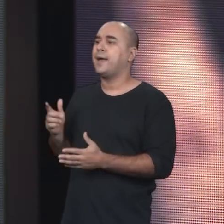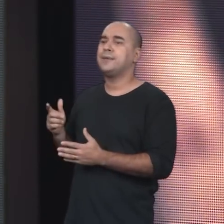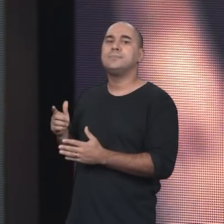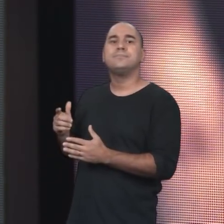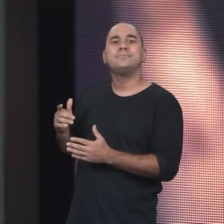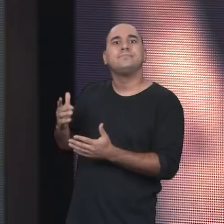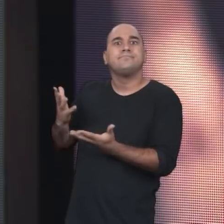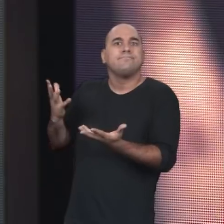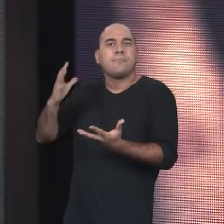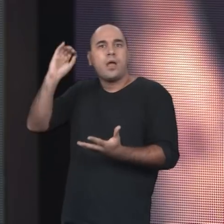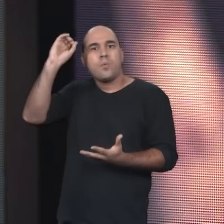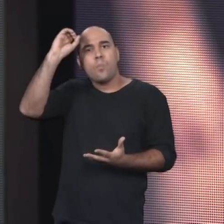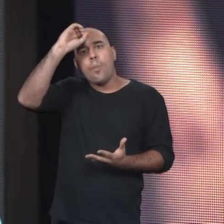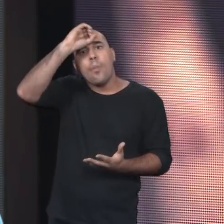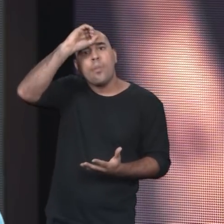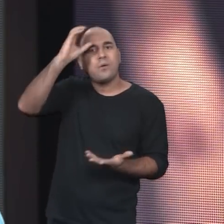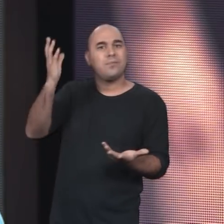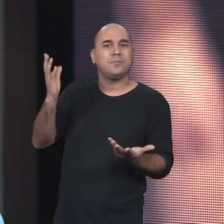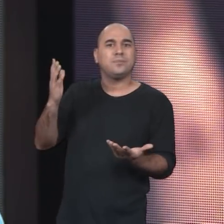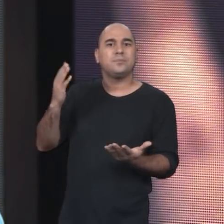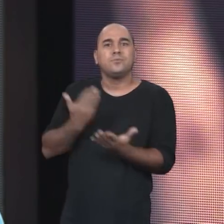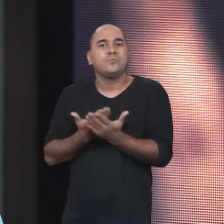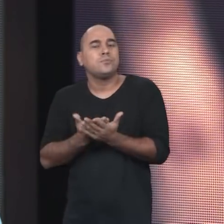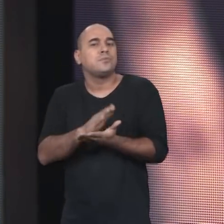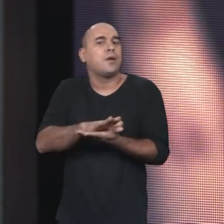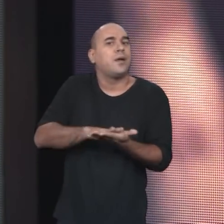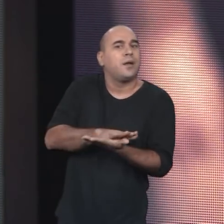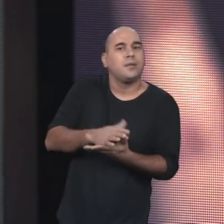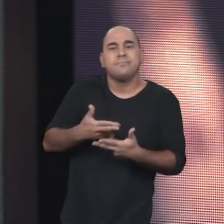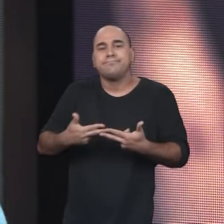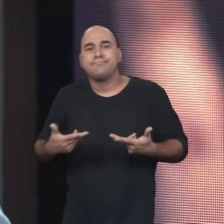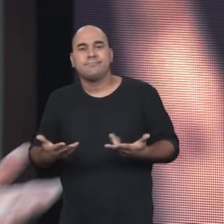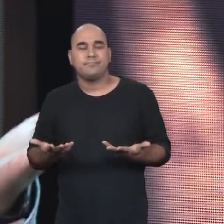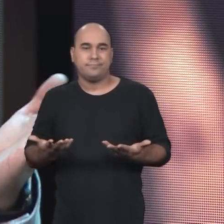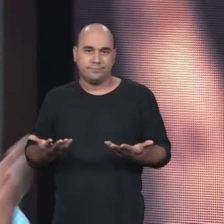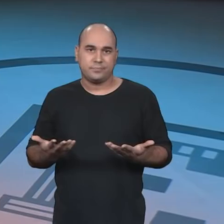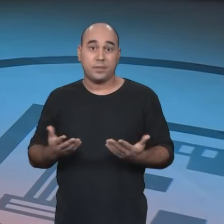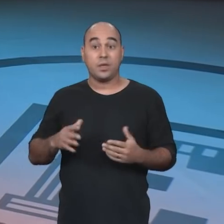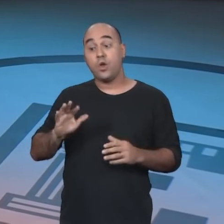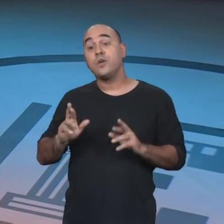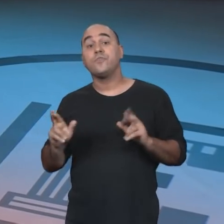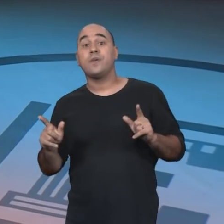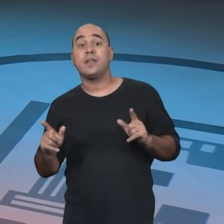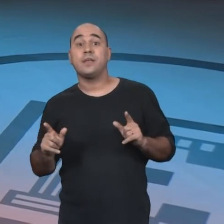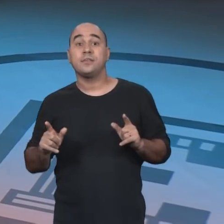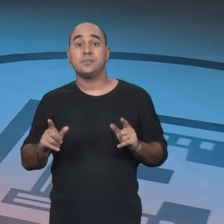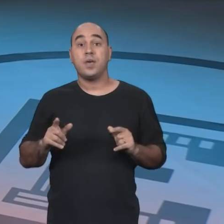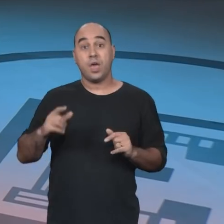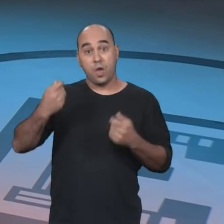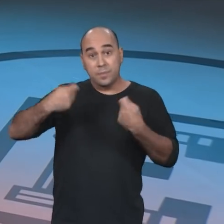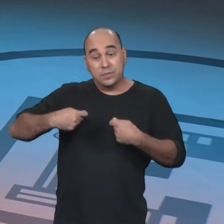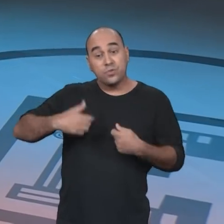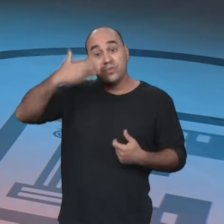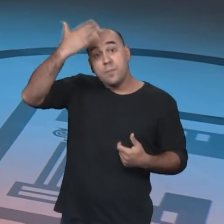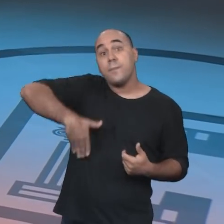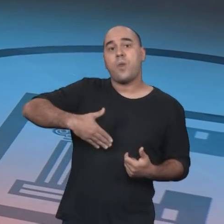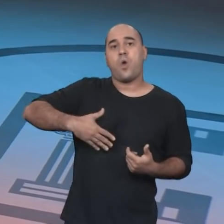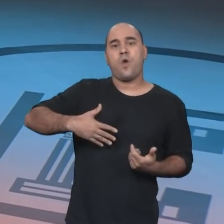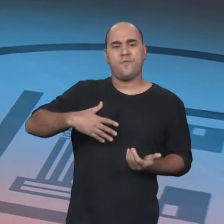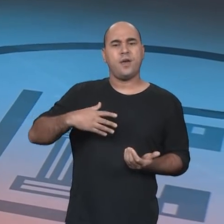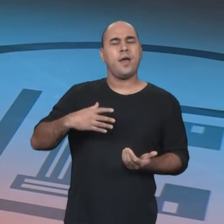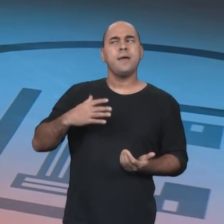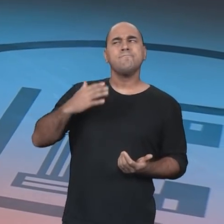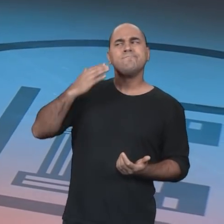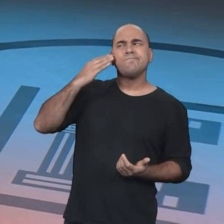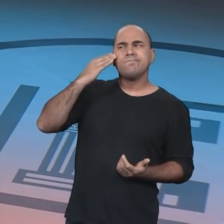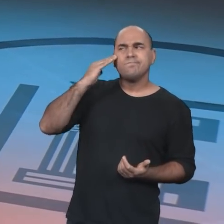muito cruel da parte dele. Qual a diferença entre a realidade e a miragem se eu nunca posso saber o que é o quê? Nossa, muito boa